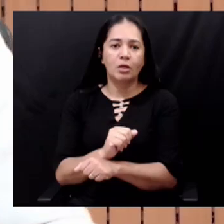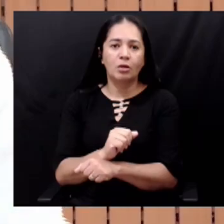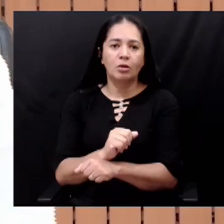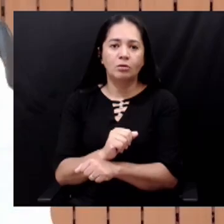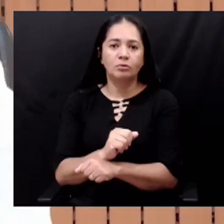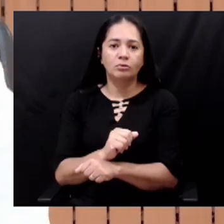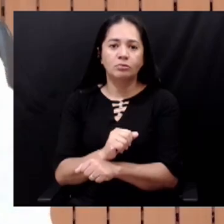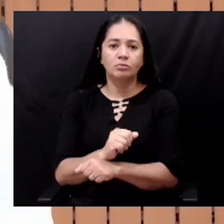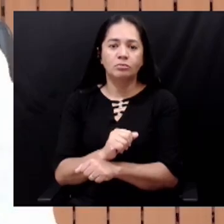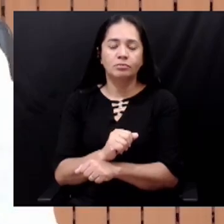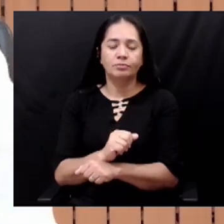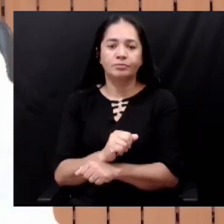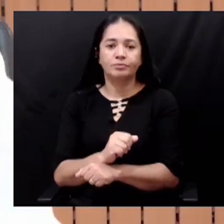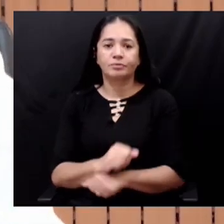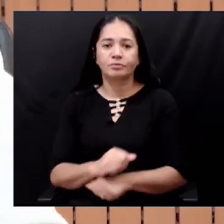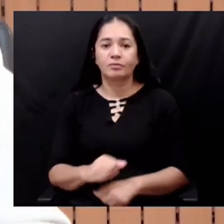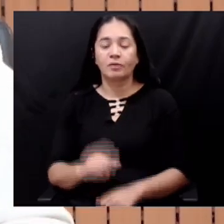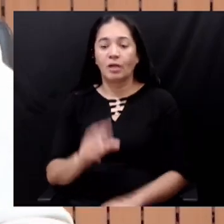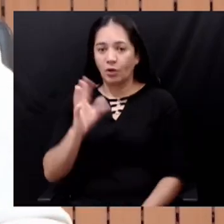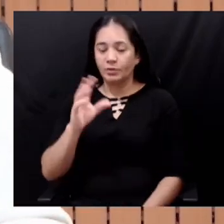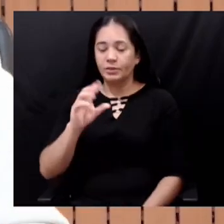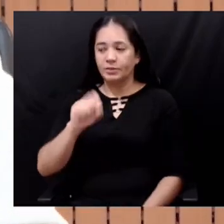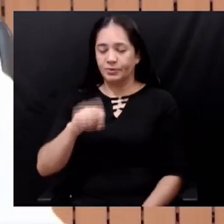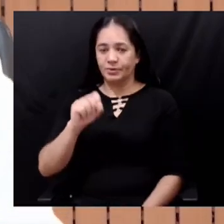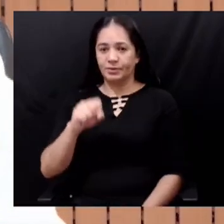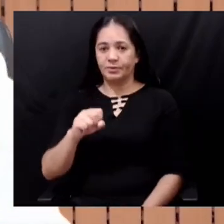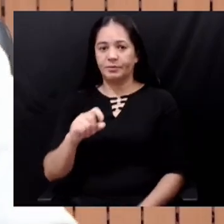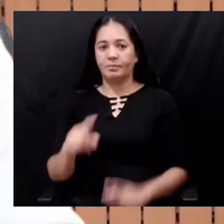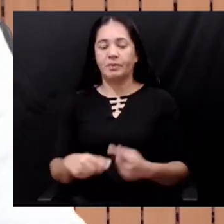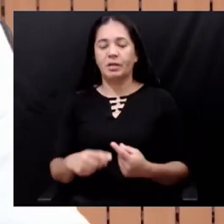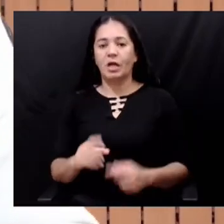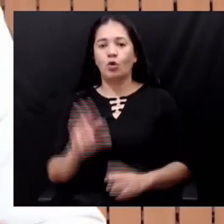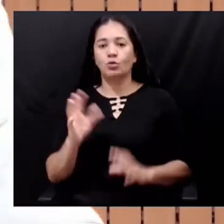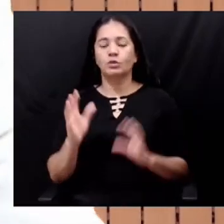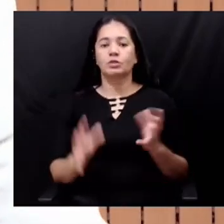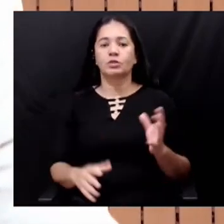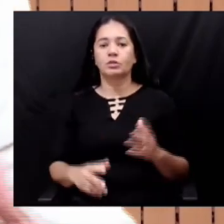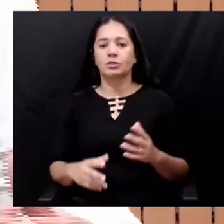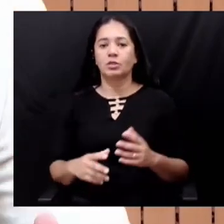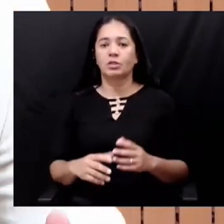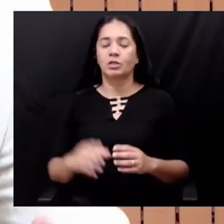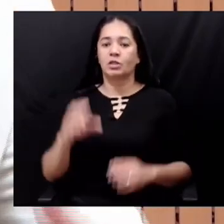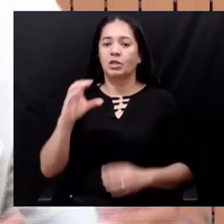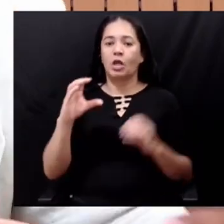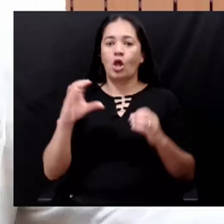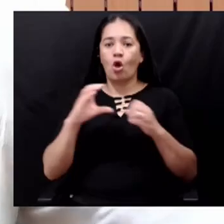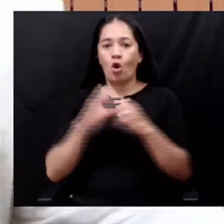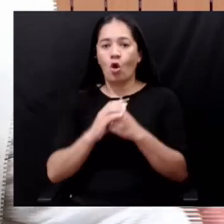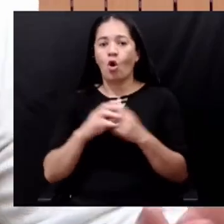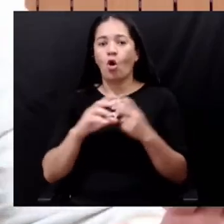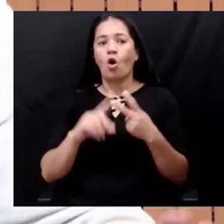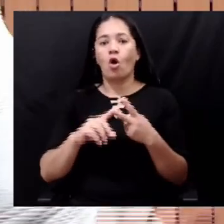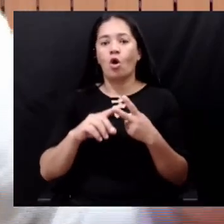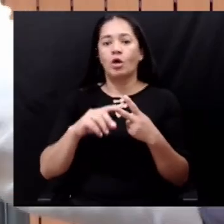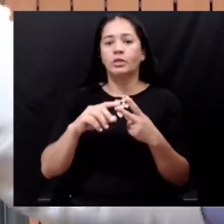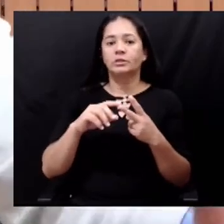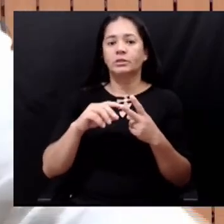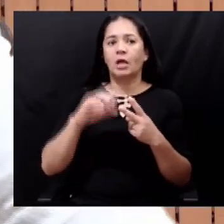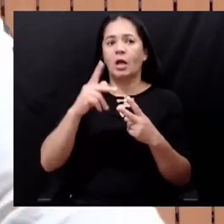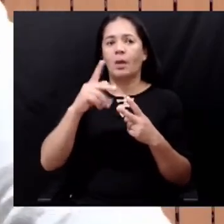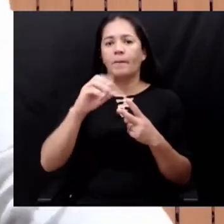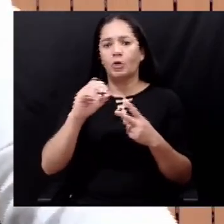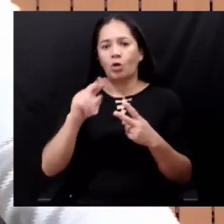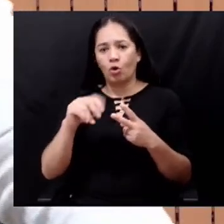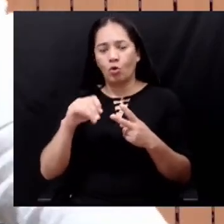universidade. Teve isso. Nós tivemos cotas, Enem, ProUni, FIES,